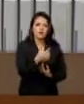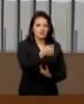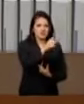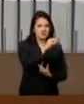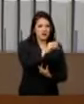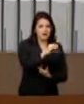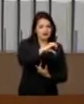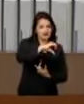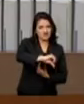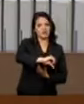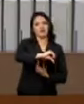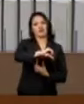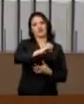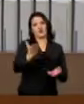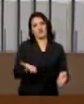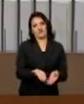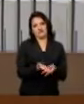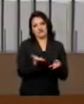79 processos.